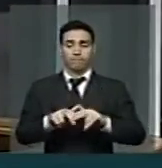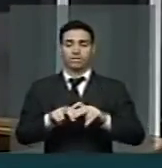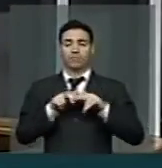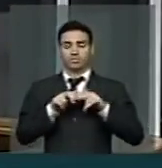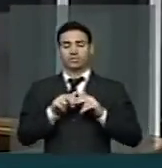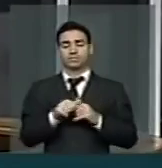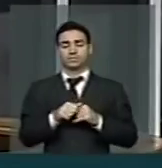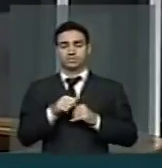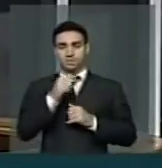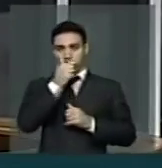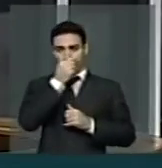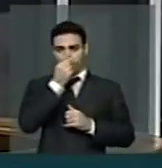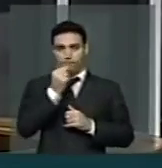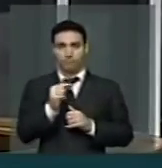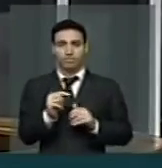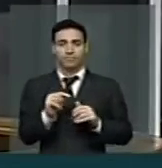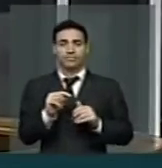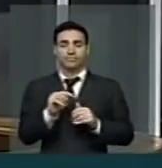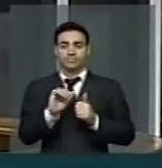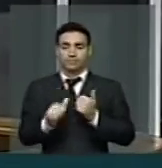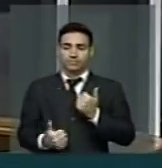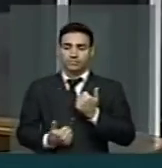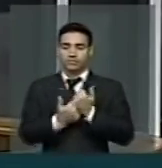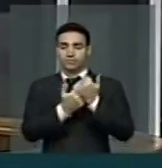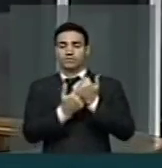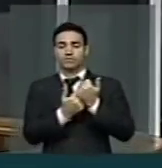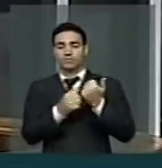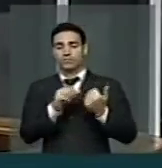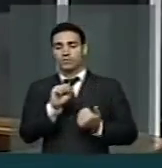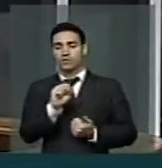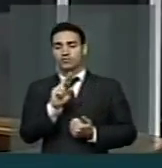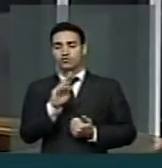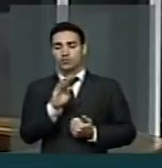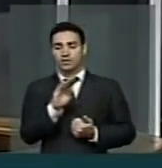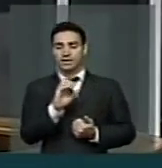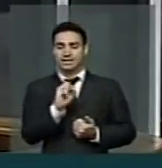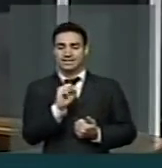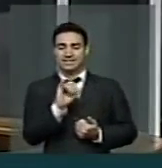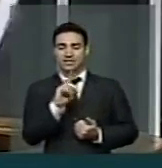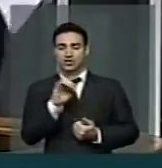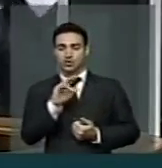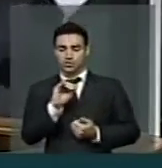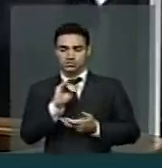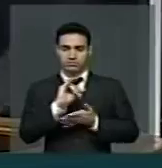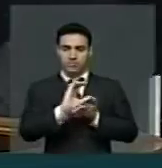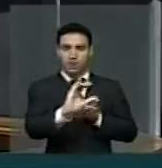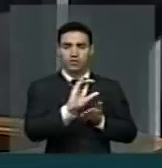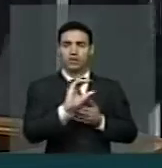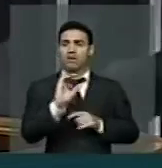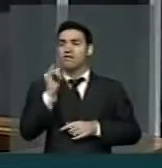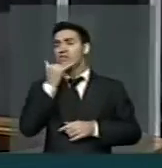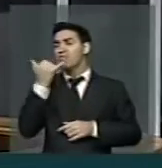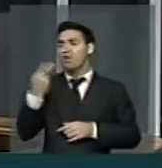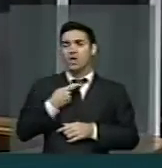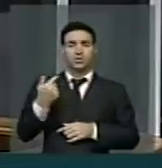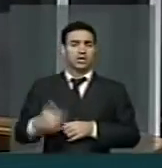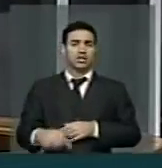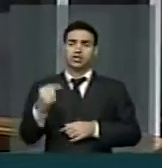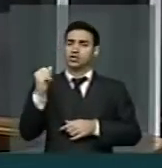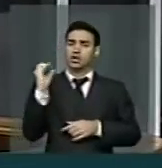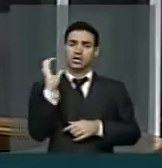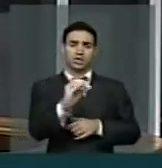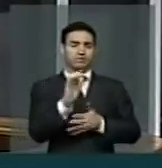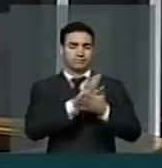a questão do subsídio, do famoso subsídio. Não pode, não tem recurso. Eu queria